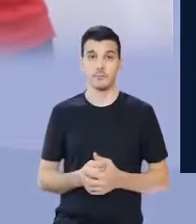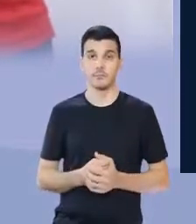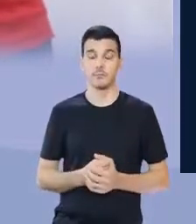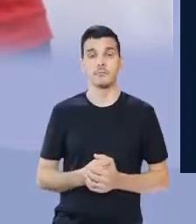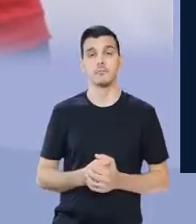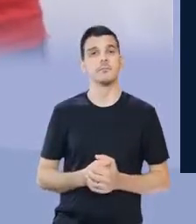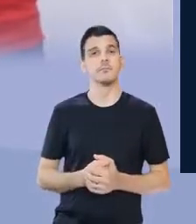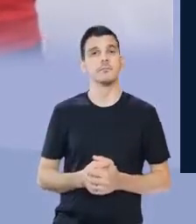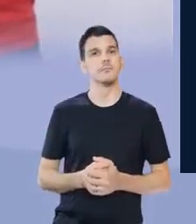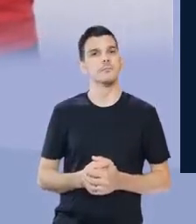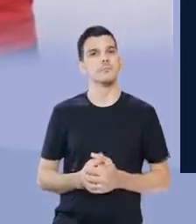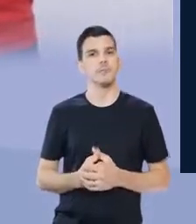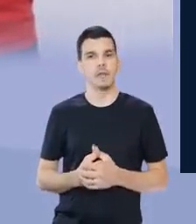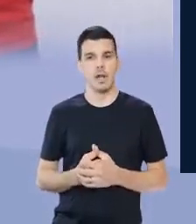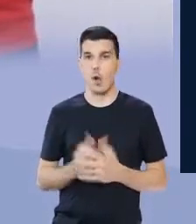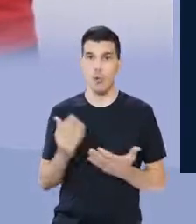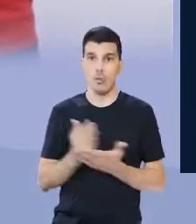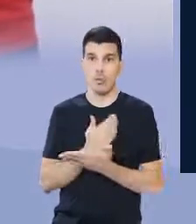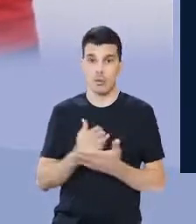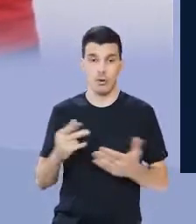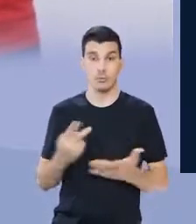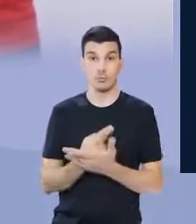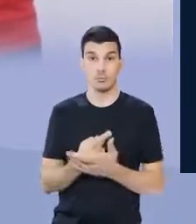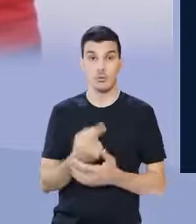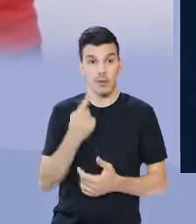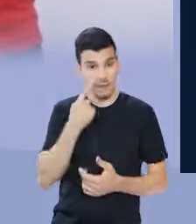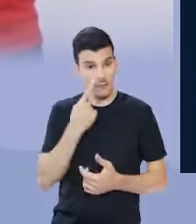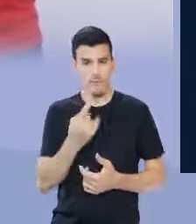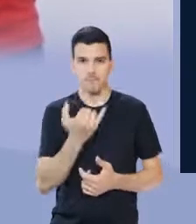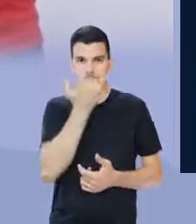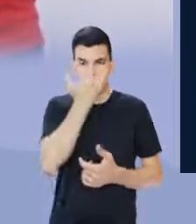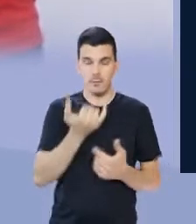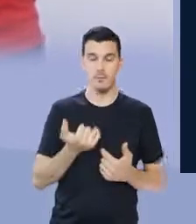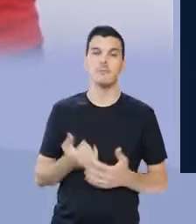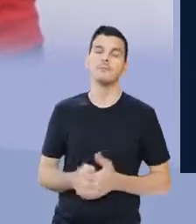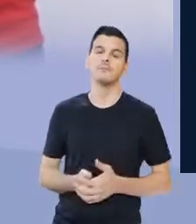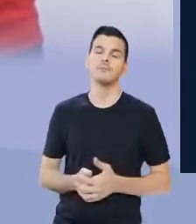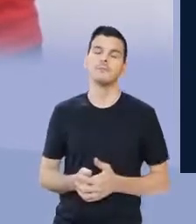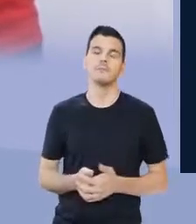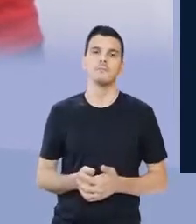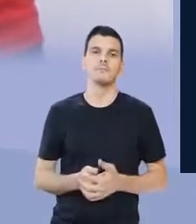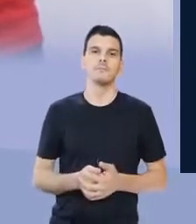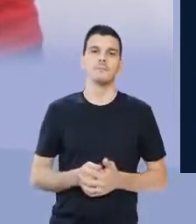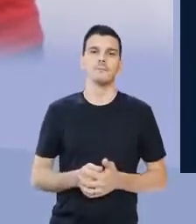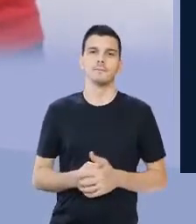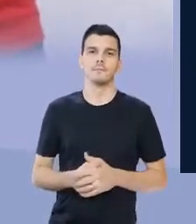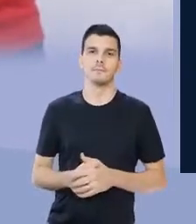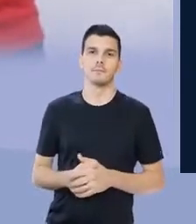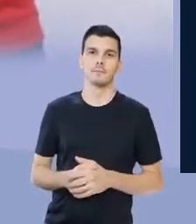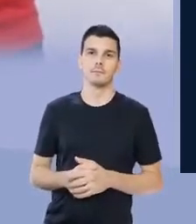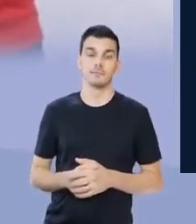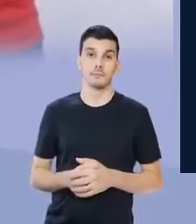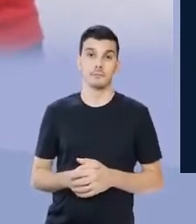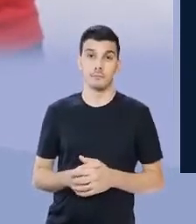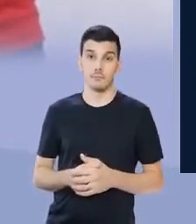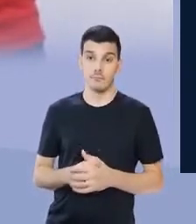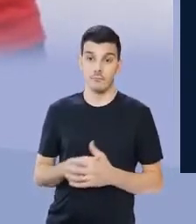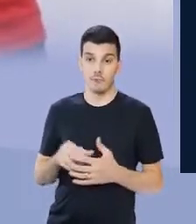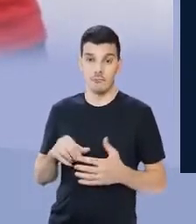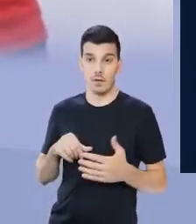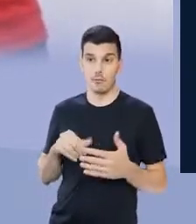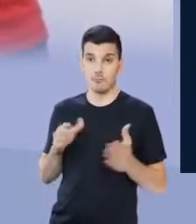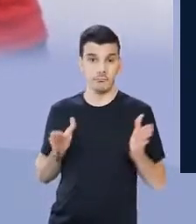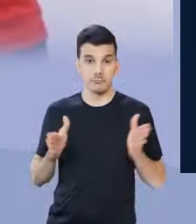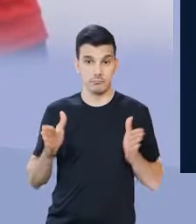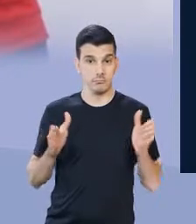estava algo acontecendo durante certo tempo e uma coisa aconteceu durante um momento. Não necessariamente uma coisa interrompe a outra, mas